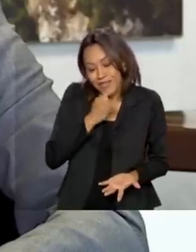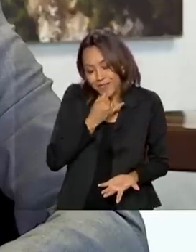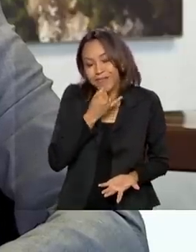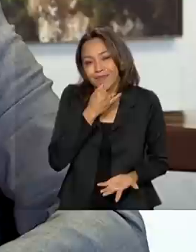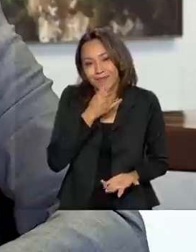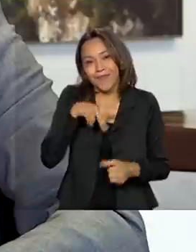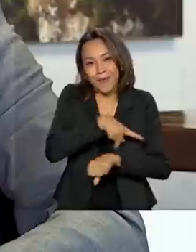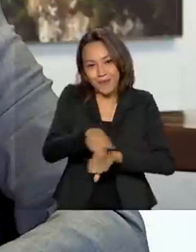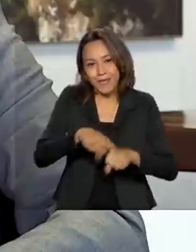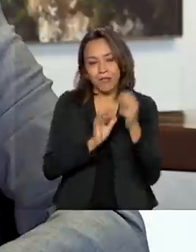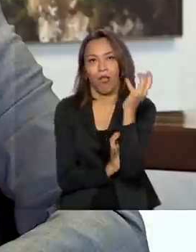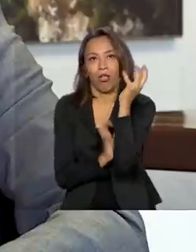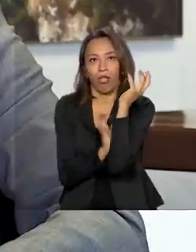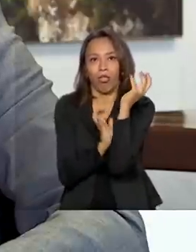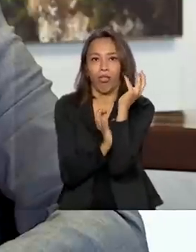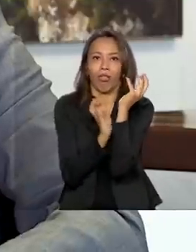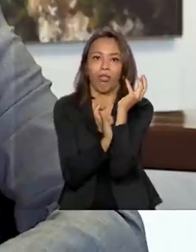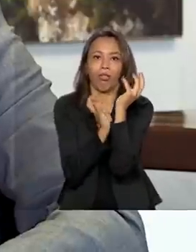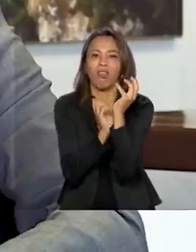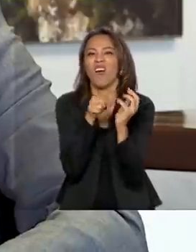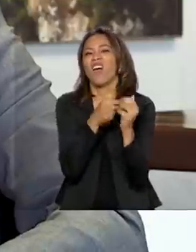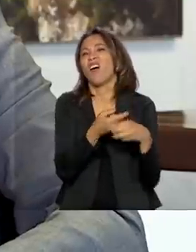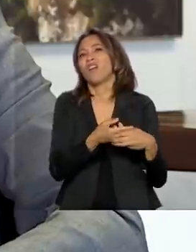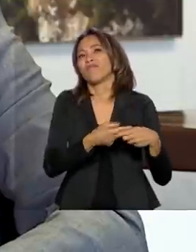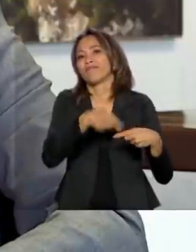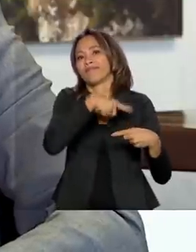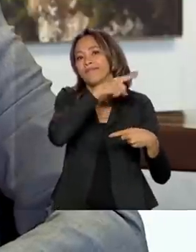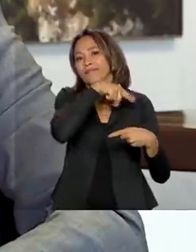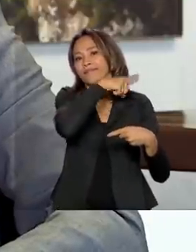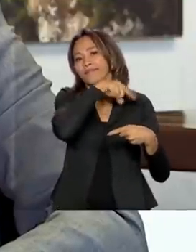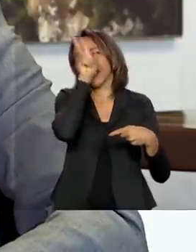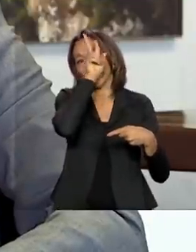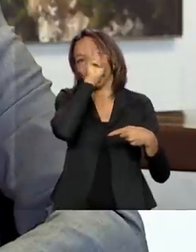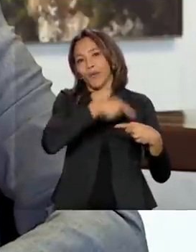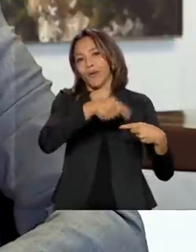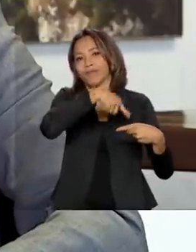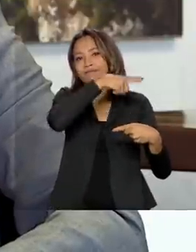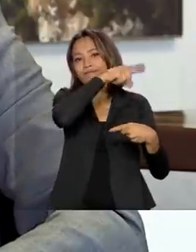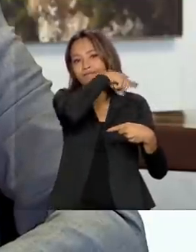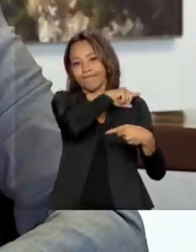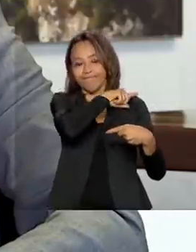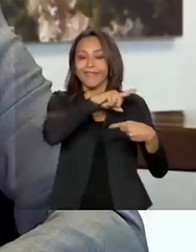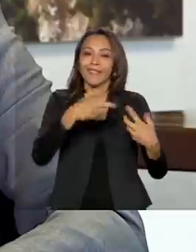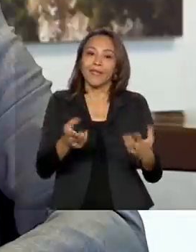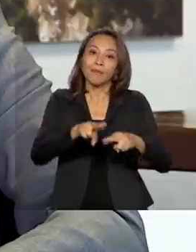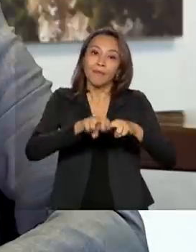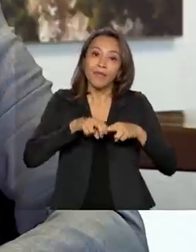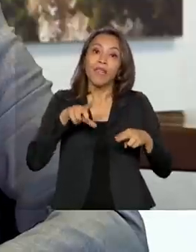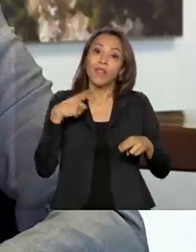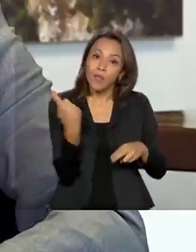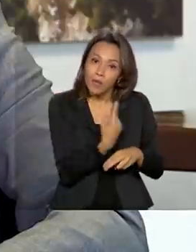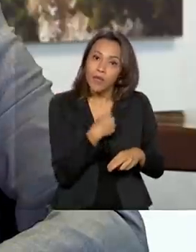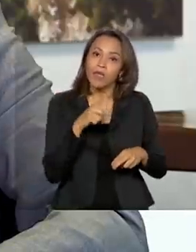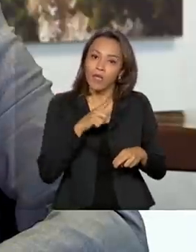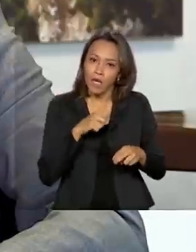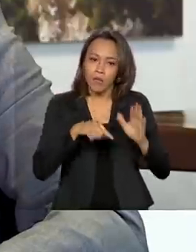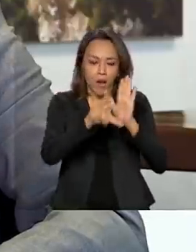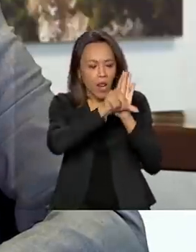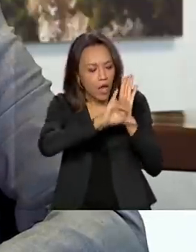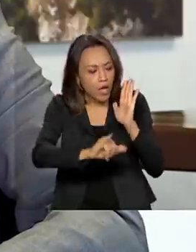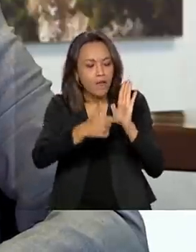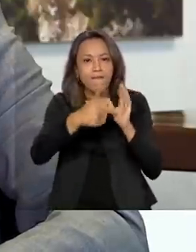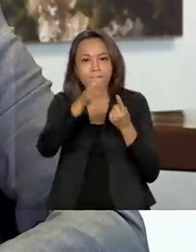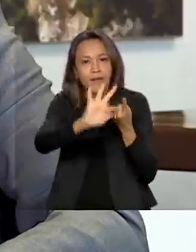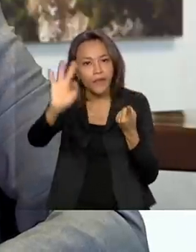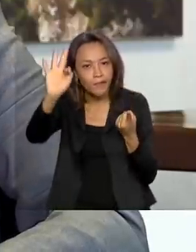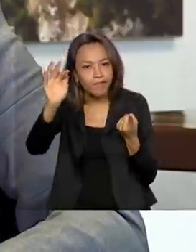burocrático. Talvez aí uma raiz histórica que nós tenhamos. O fato é que nós temos legislações